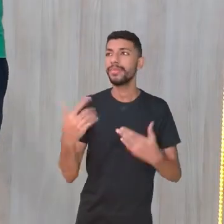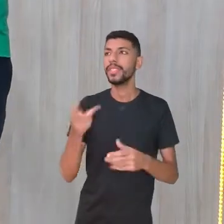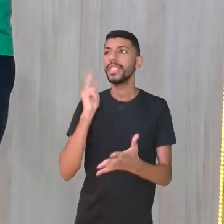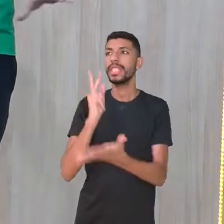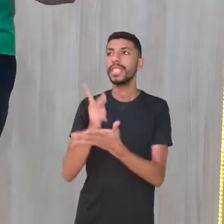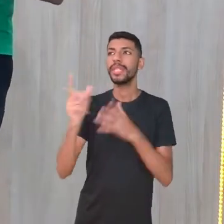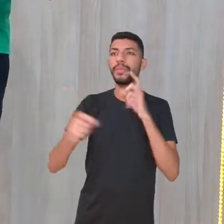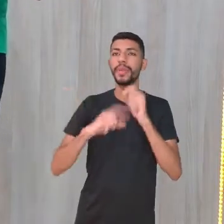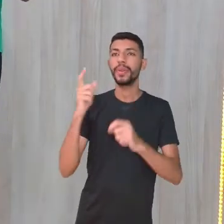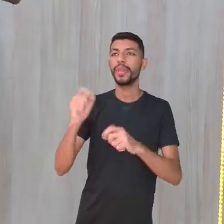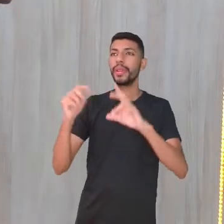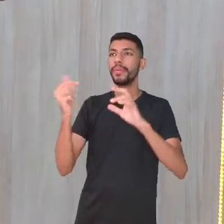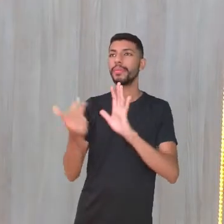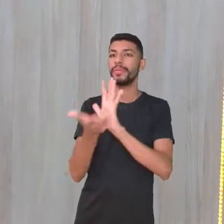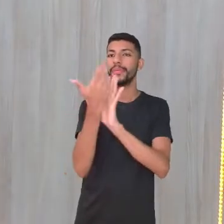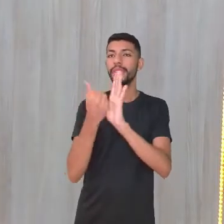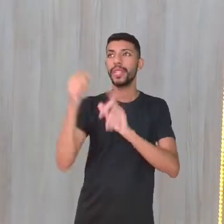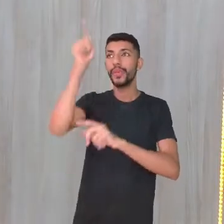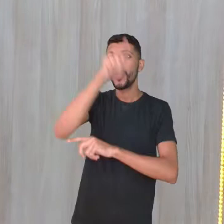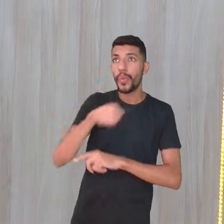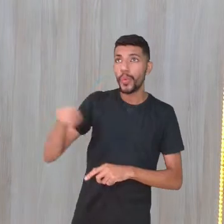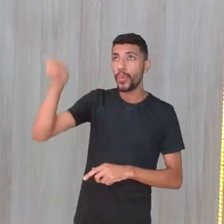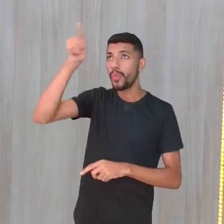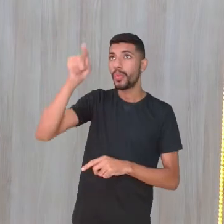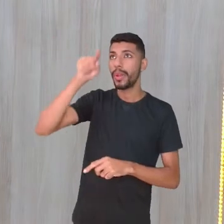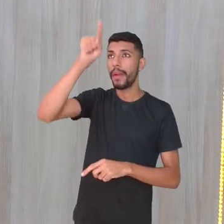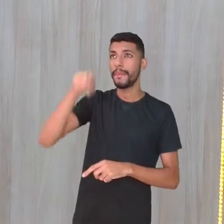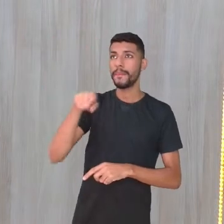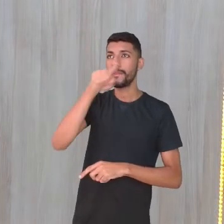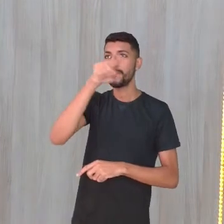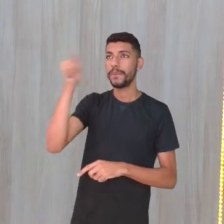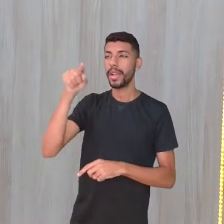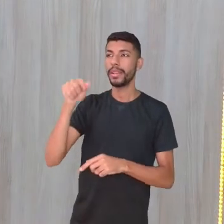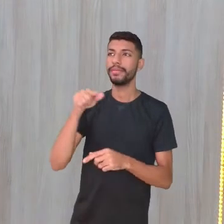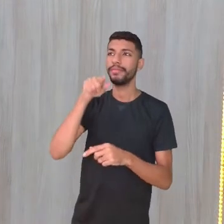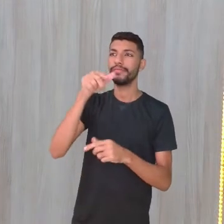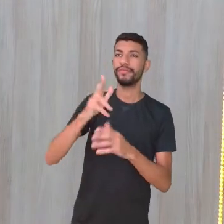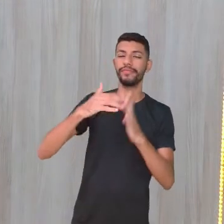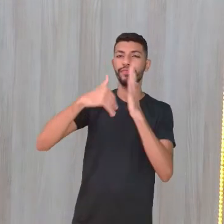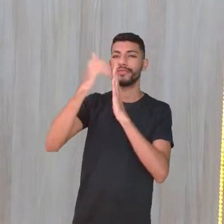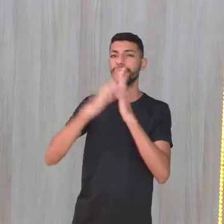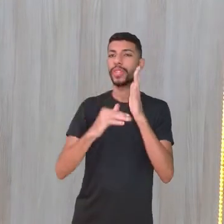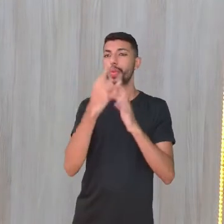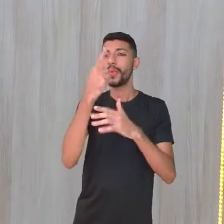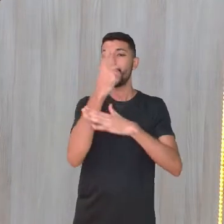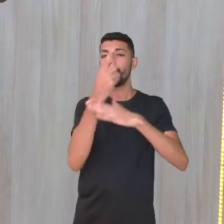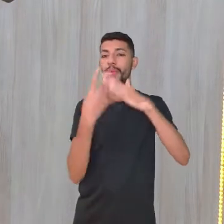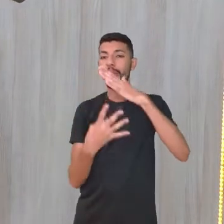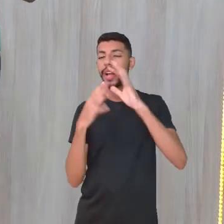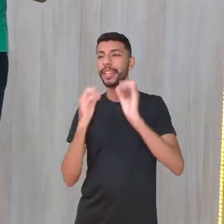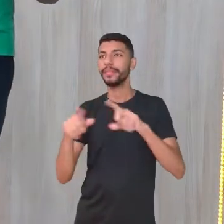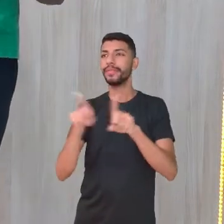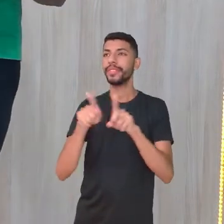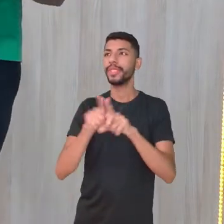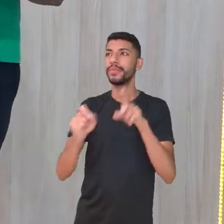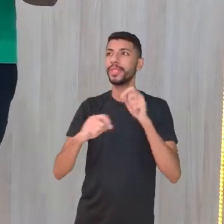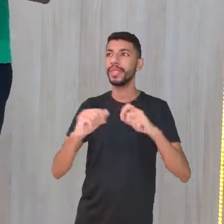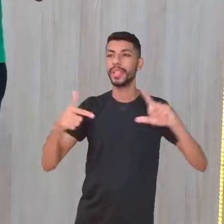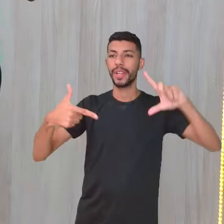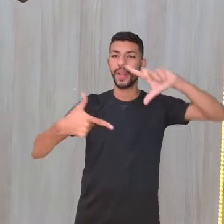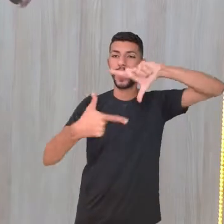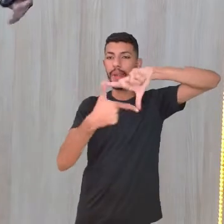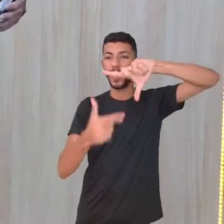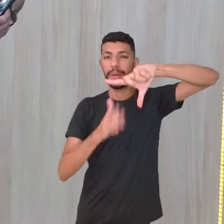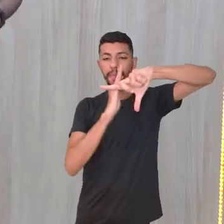círculo, divide em 4 partes, pinta uma, para indicar a ideia de 1/4. Né? Faz um retângulo, divide em